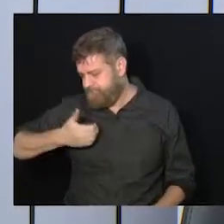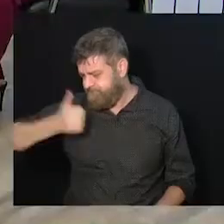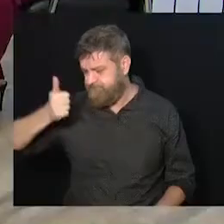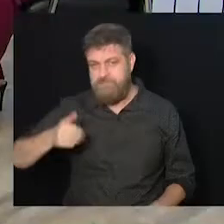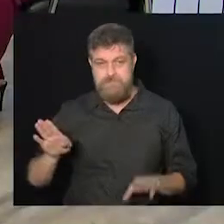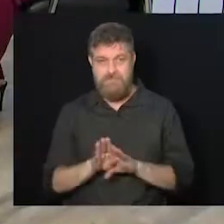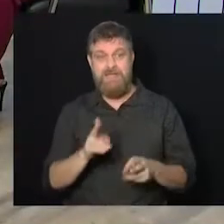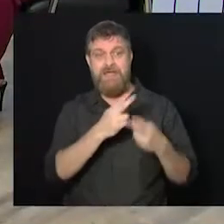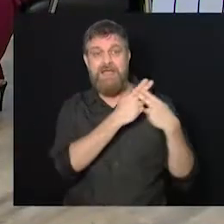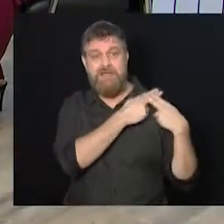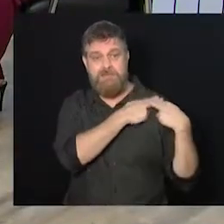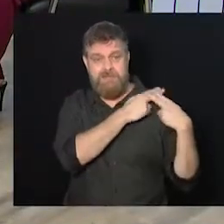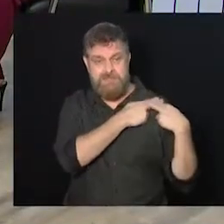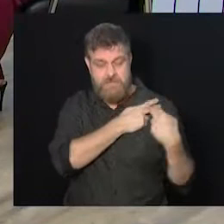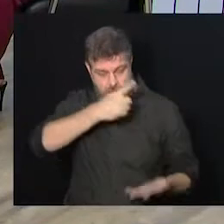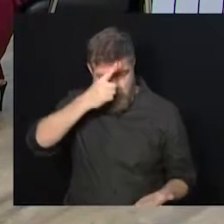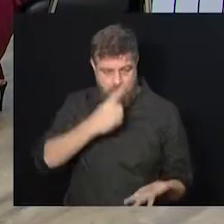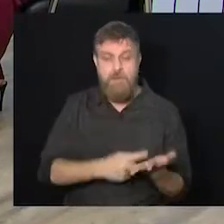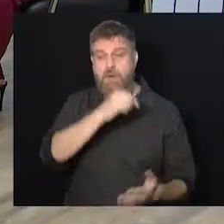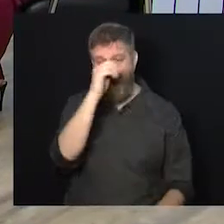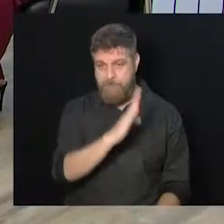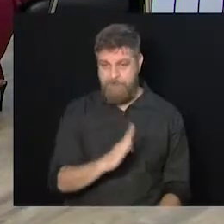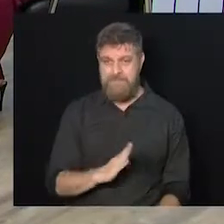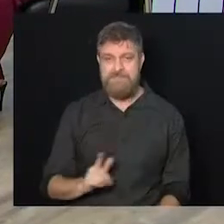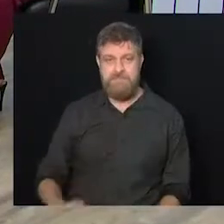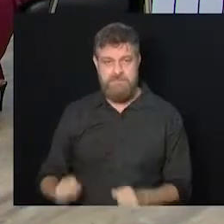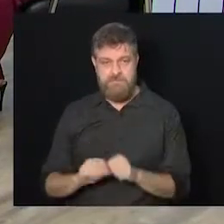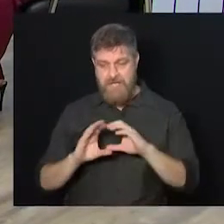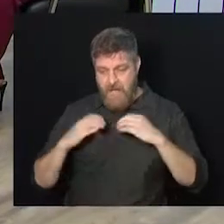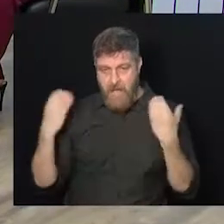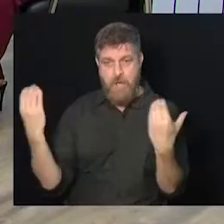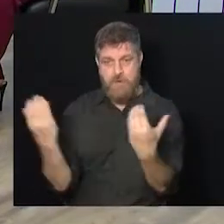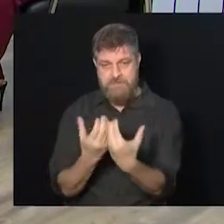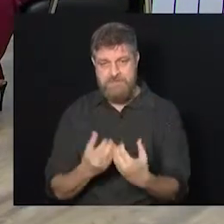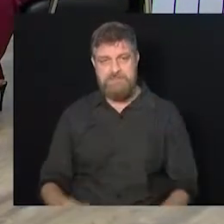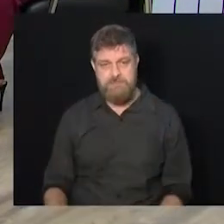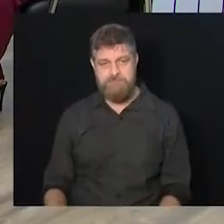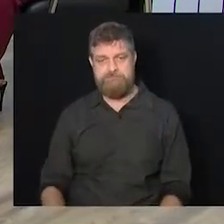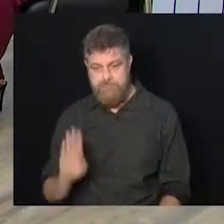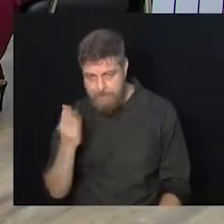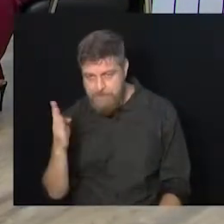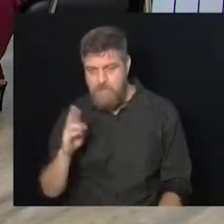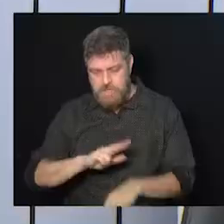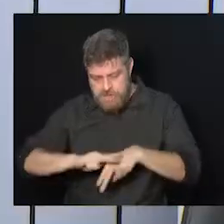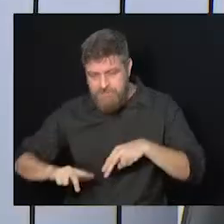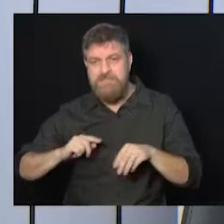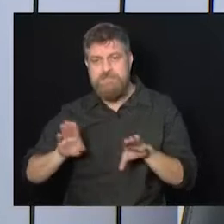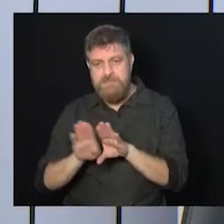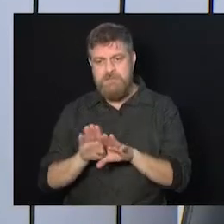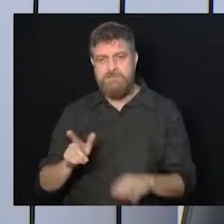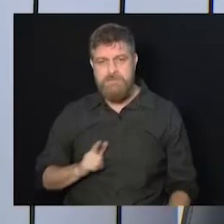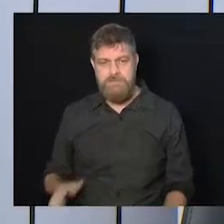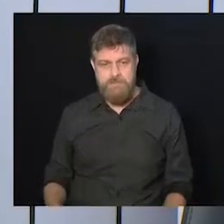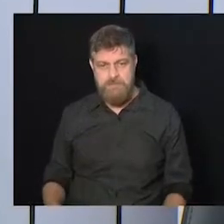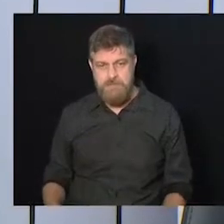é compromisso internacional assumido pelo Brasil no âmbito da Convenção da Diversidade Biológica. Apoiar essas entidades. As entidades, as